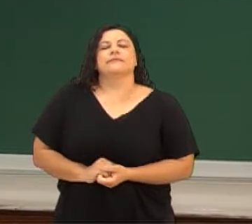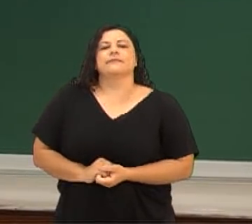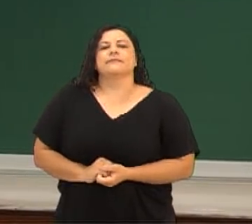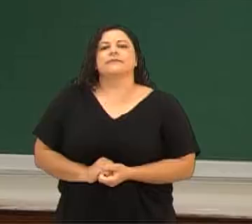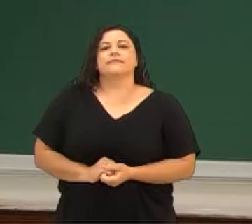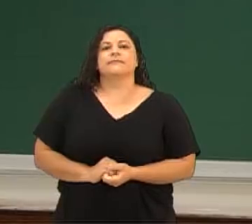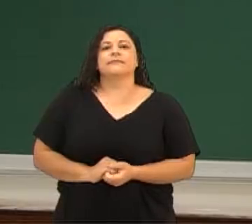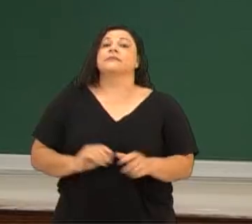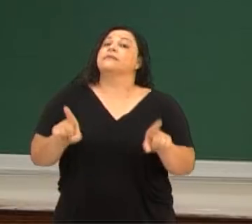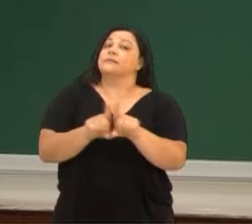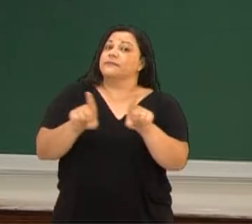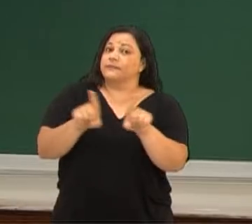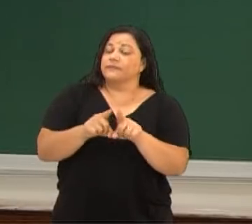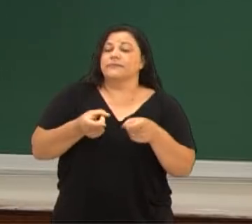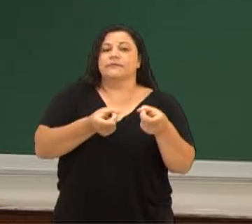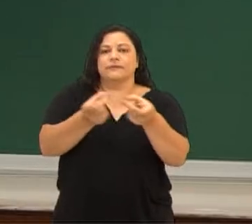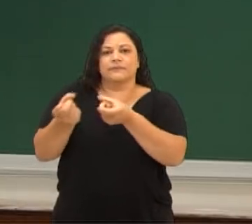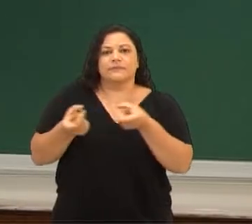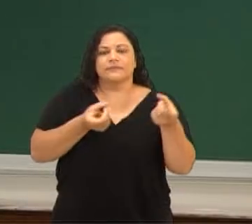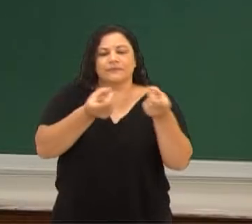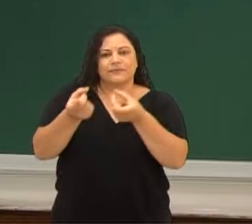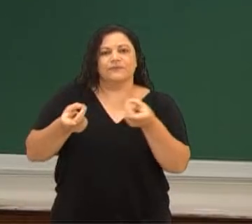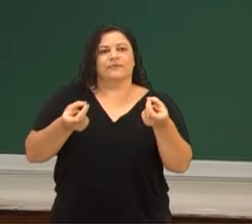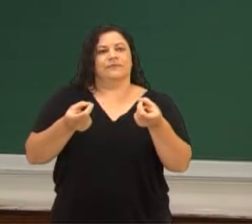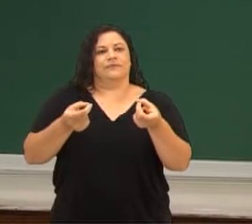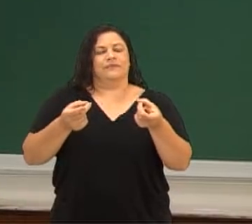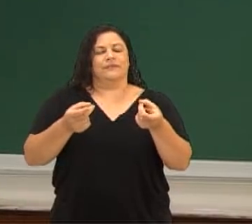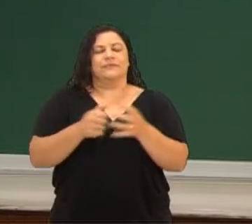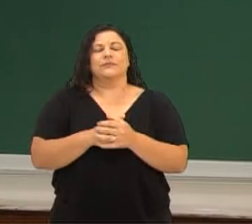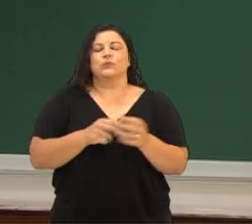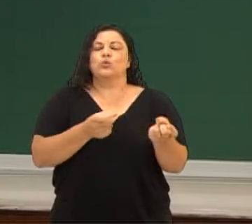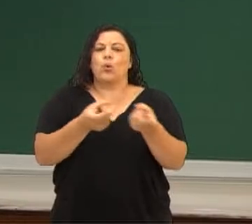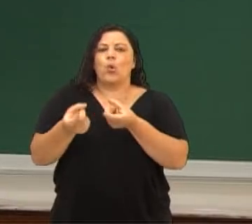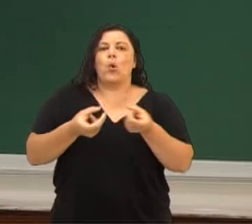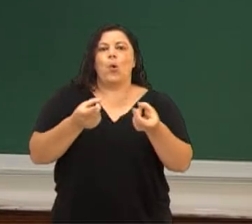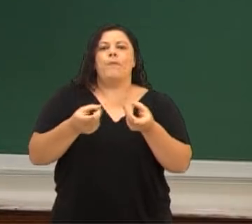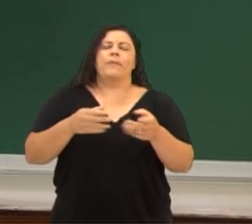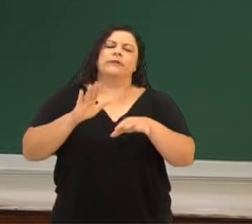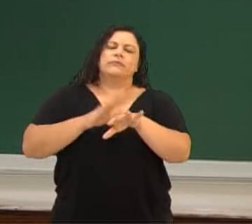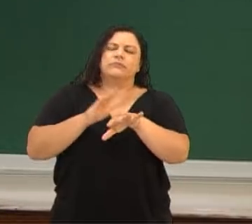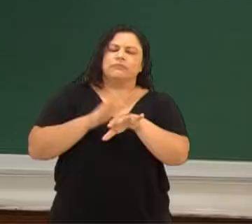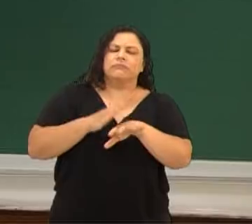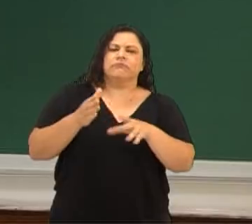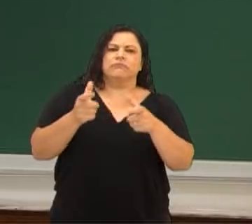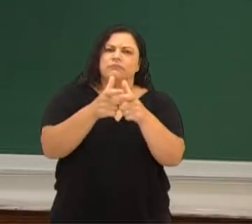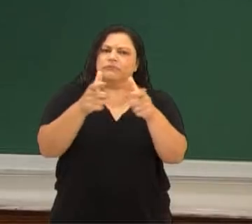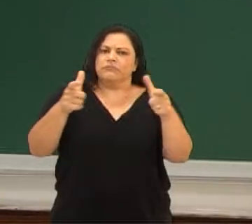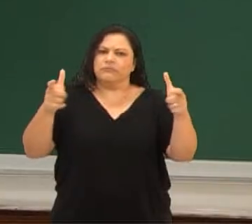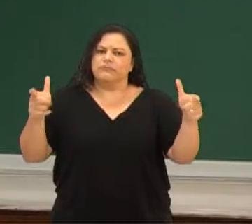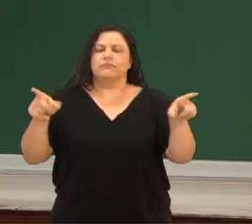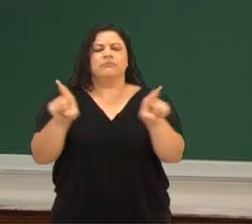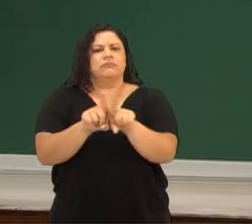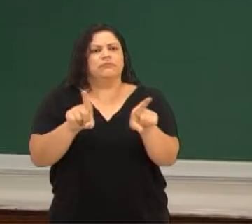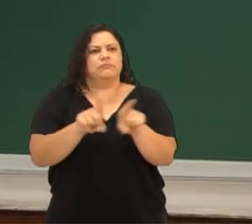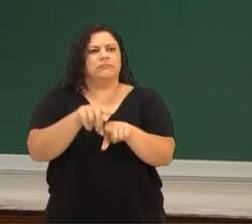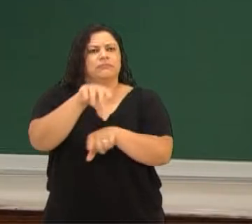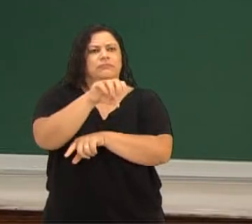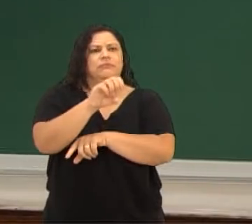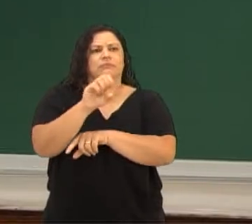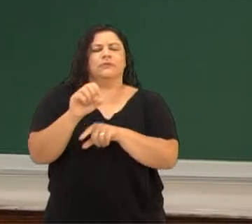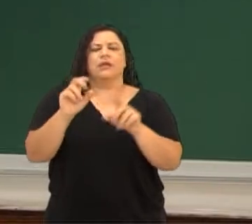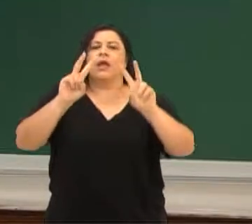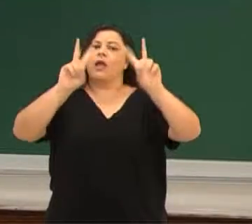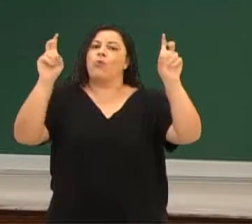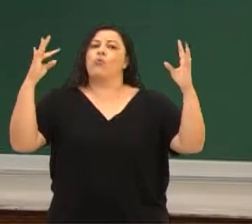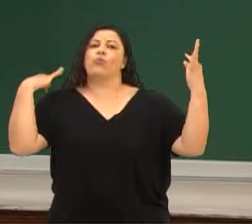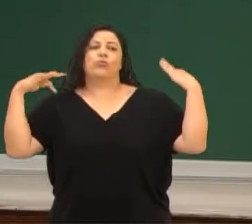Aí, por fim, vamos falar um pouquinho do comércio, né, do setor de serviços. O mais aquecido, que vem tendo um crescimento exponencial aí, é o setor de